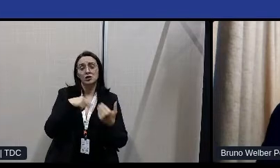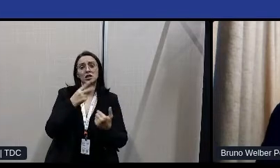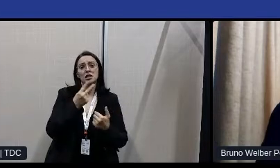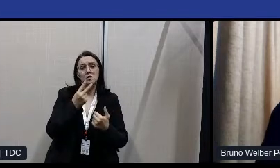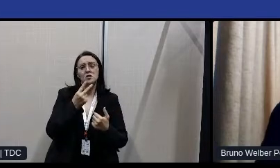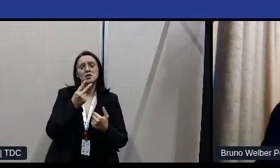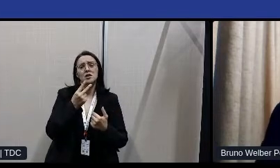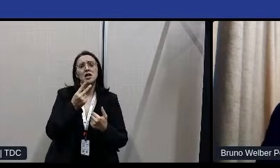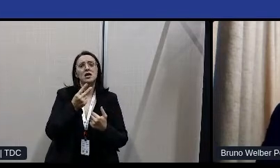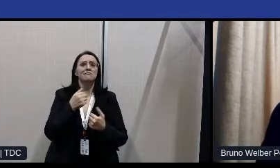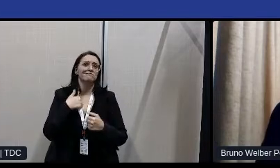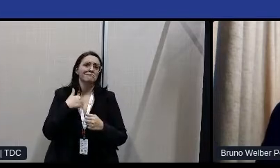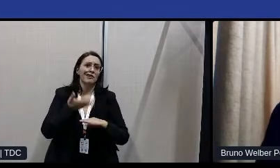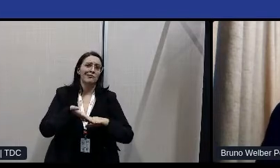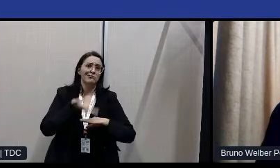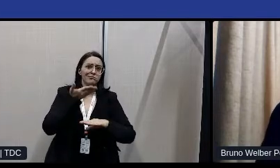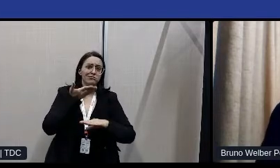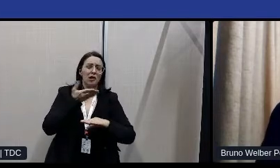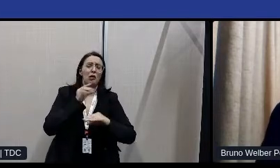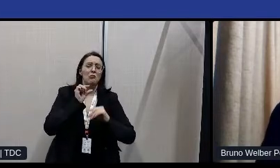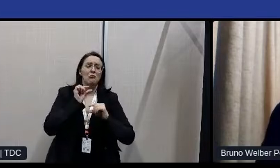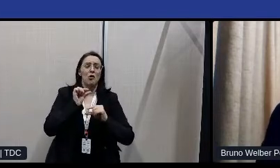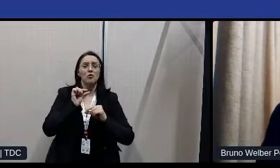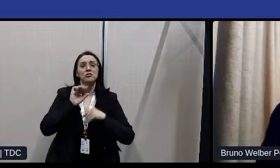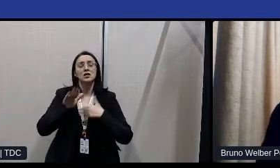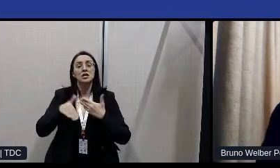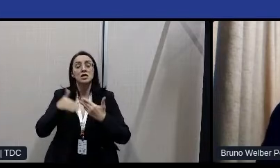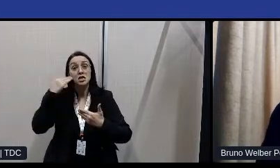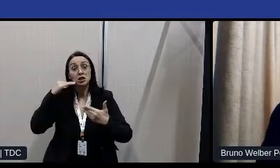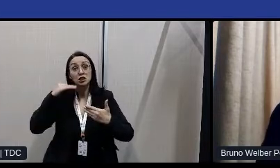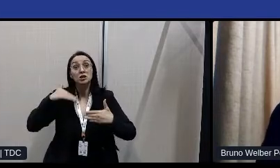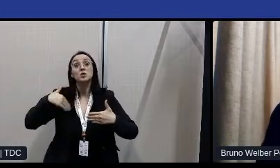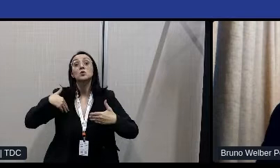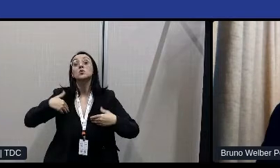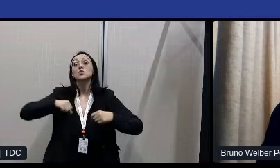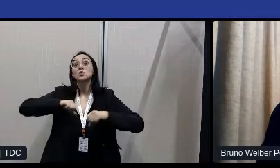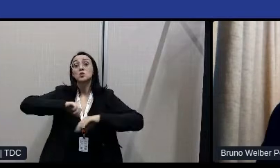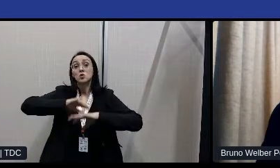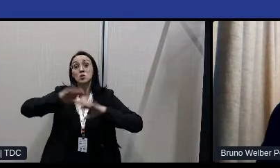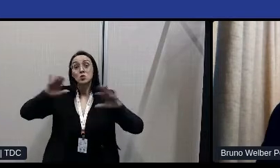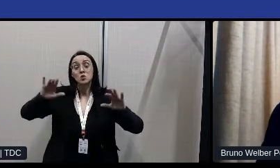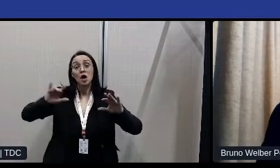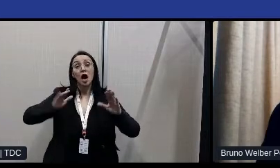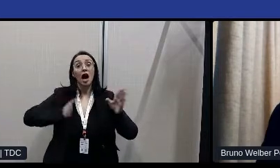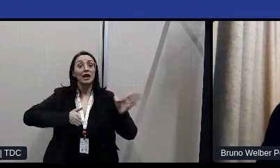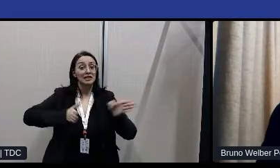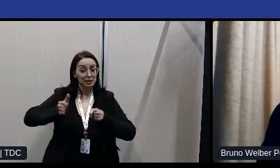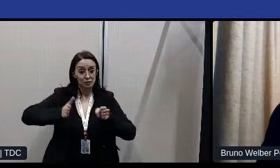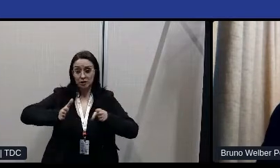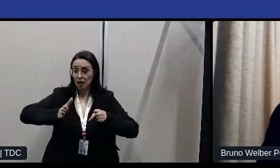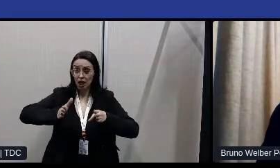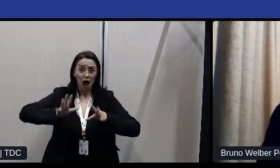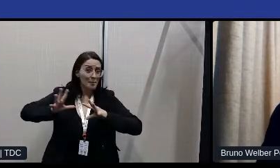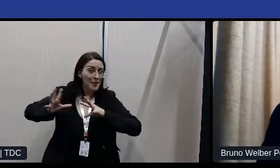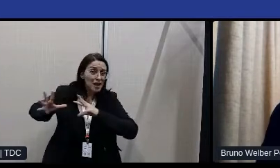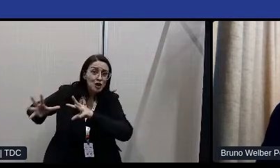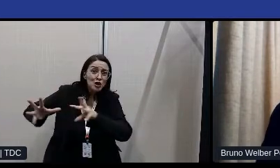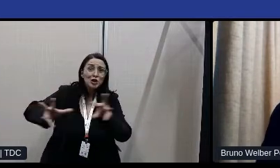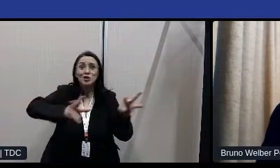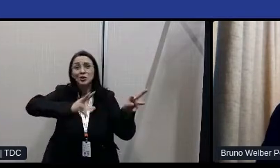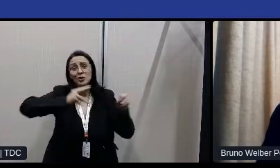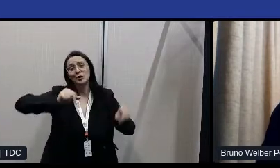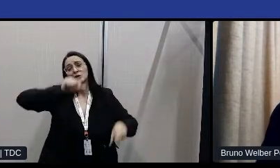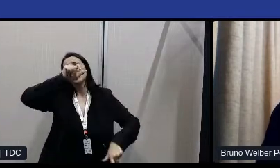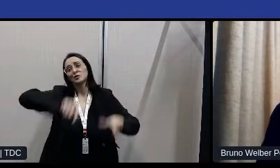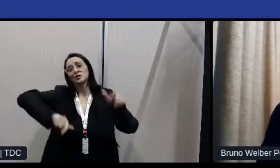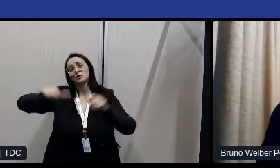disso? A gente entende, mais do que nunca, como sempre fala, que acessibilidade é para todos. Acessibilidade, ela